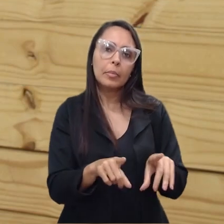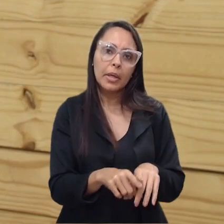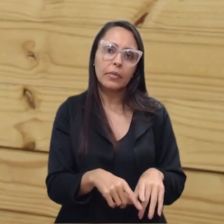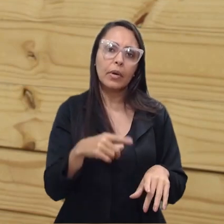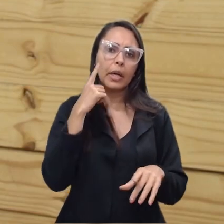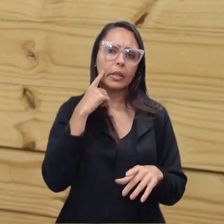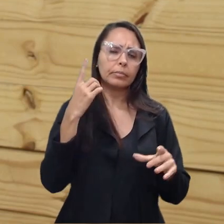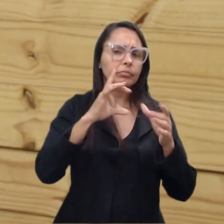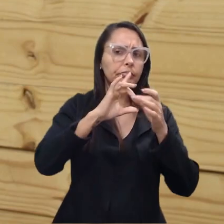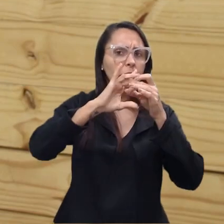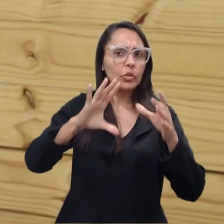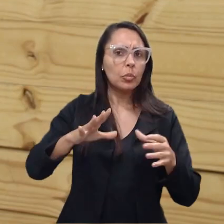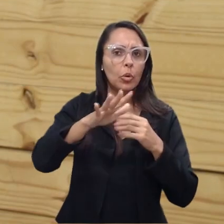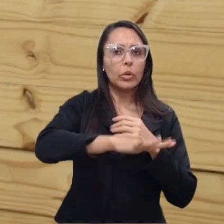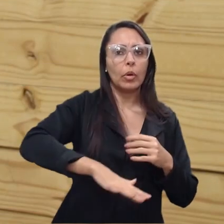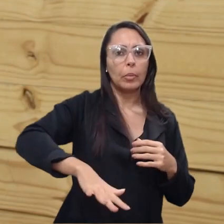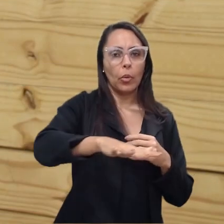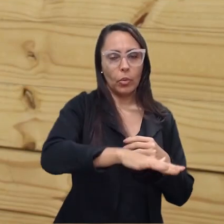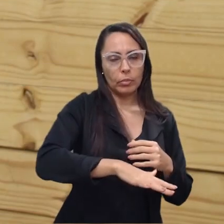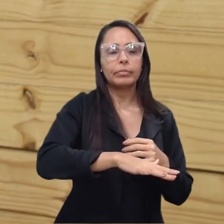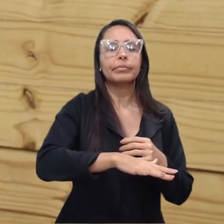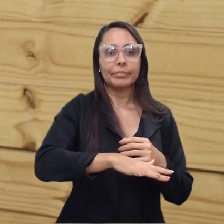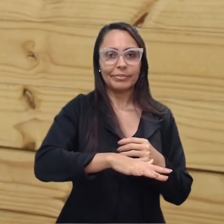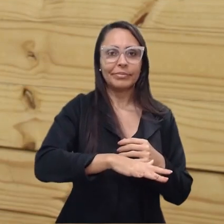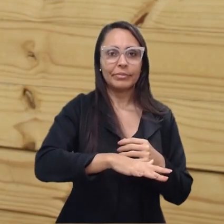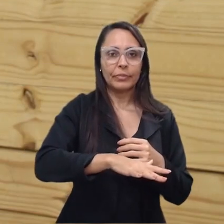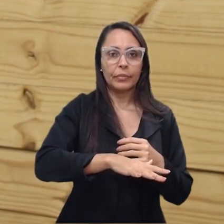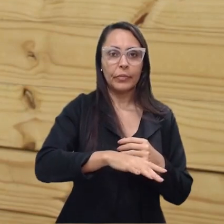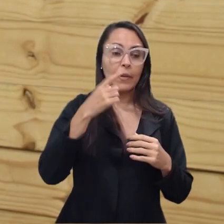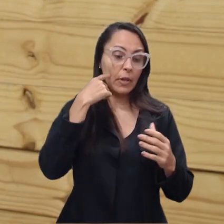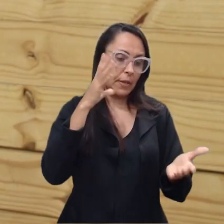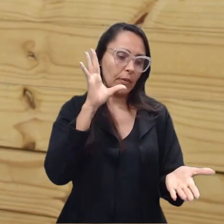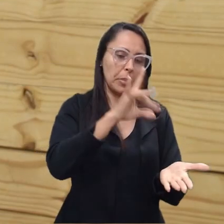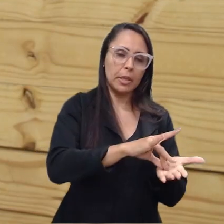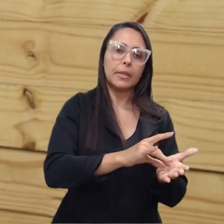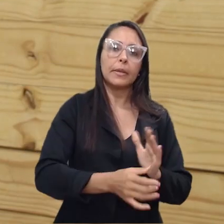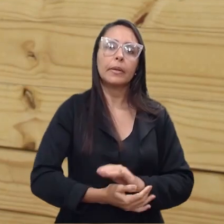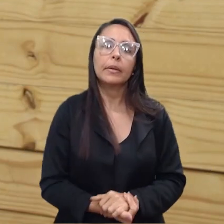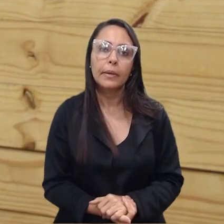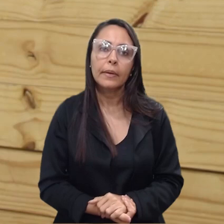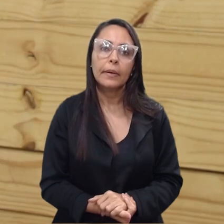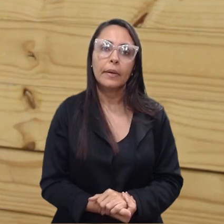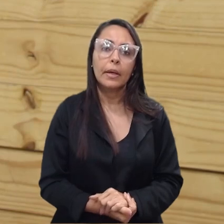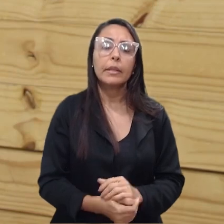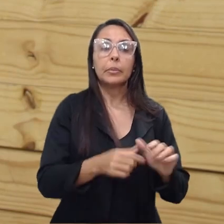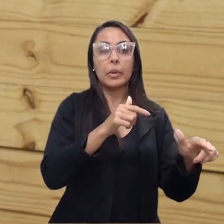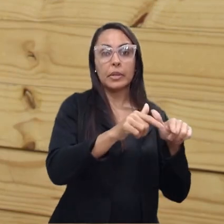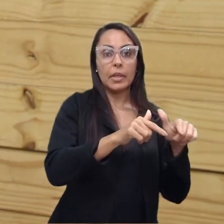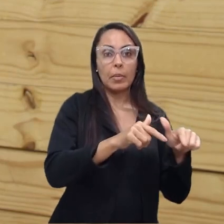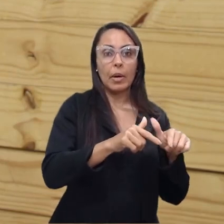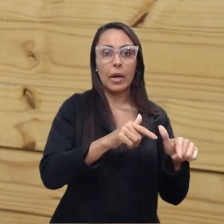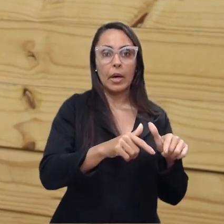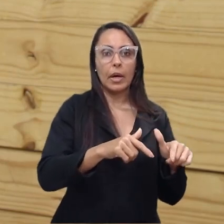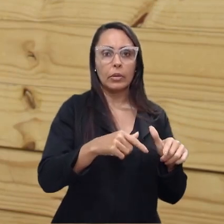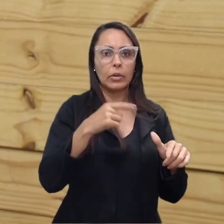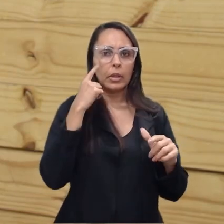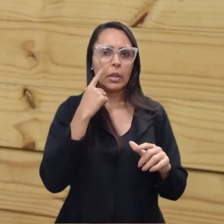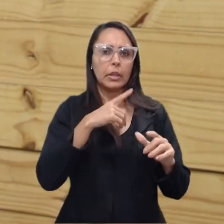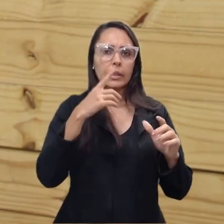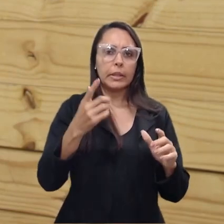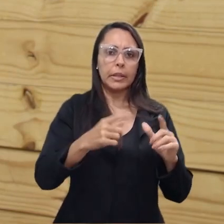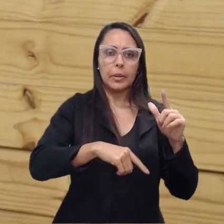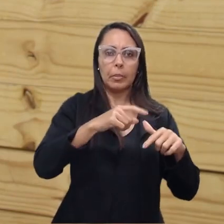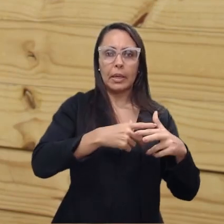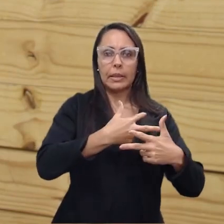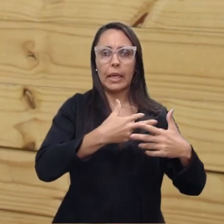vai dispor de um ambiente, deve dispor efetivamente, né? De um ambiente de trabalho, de instalações, de